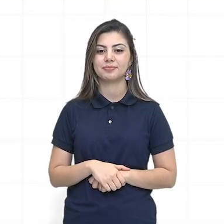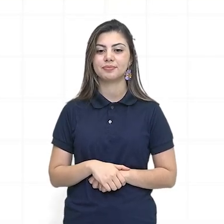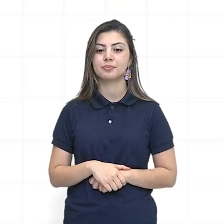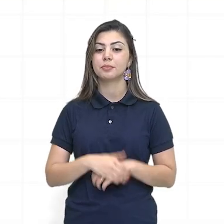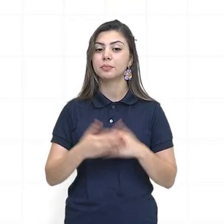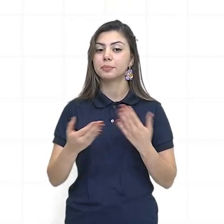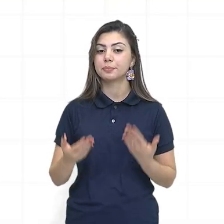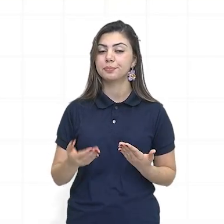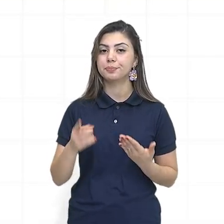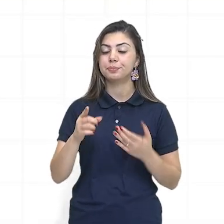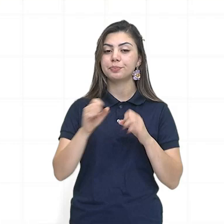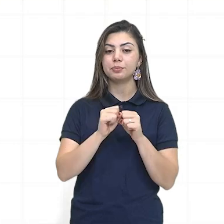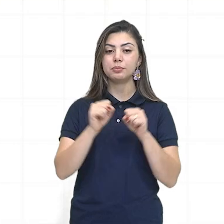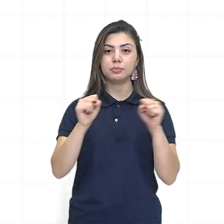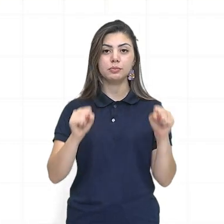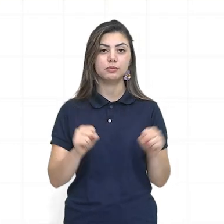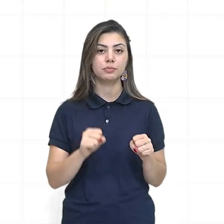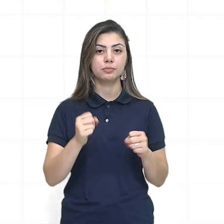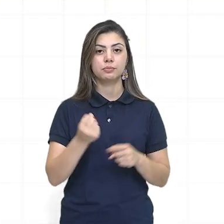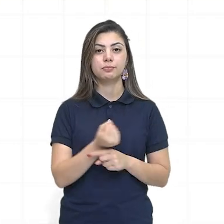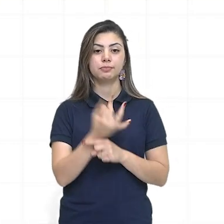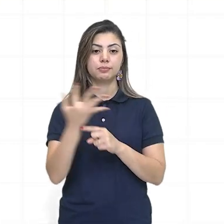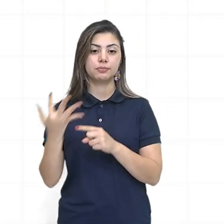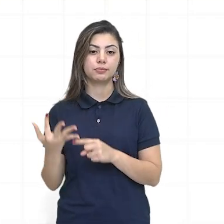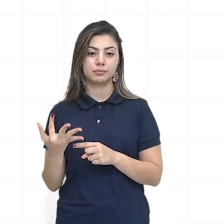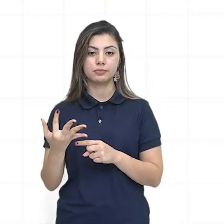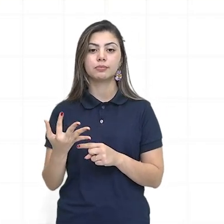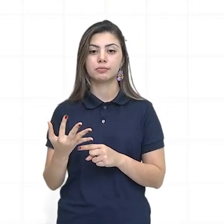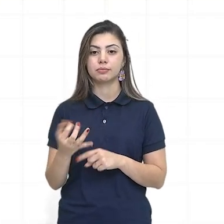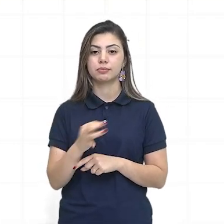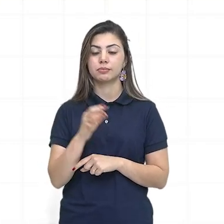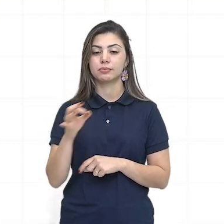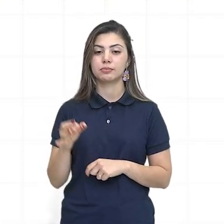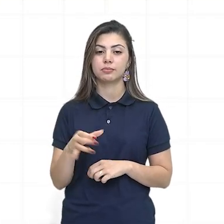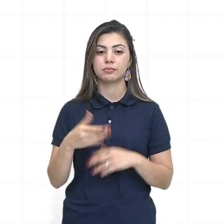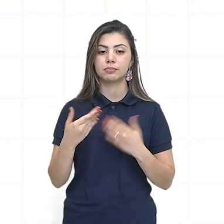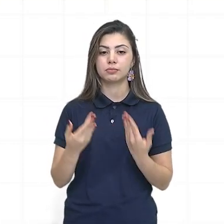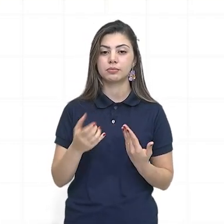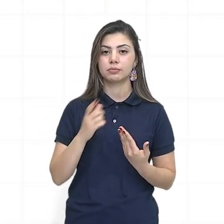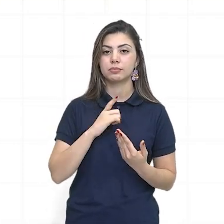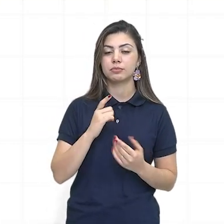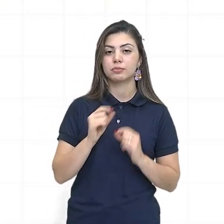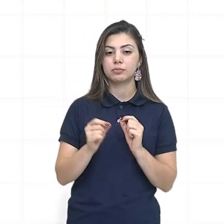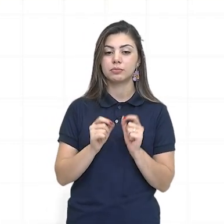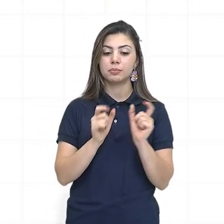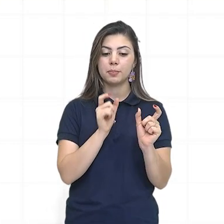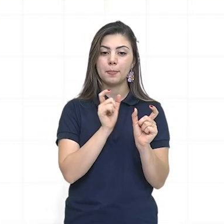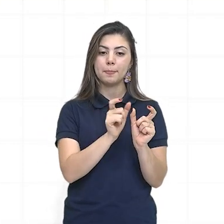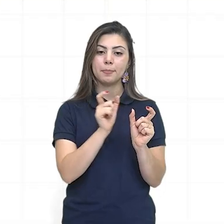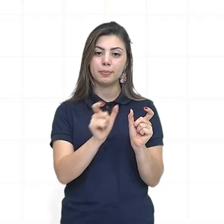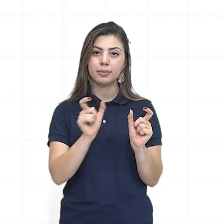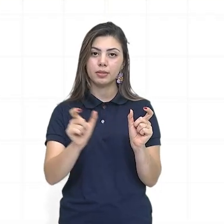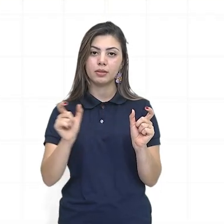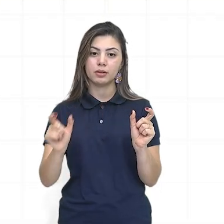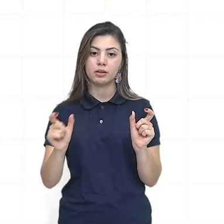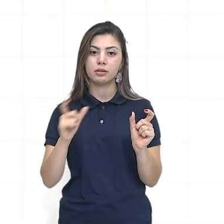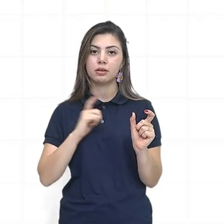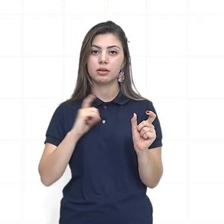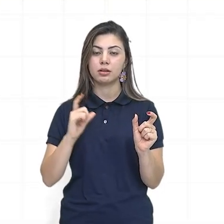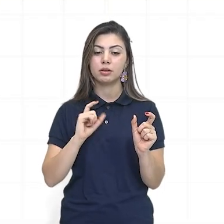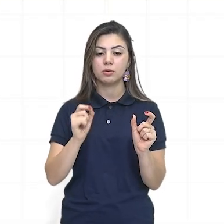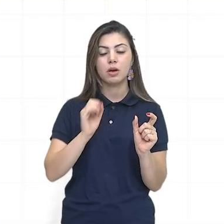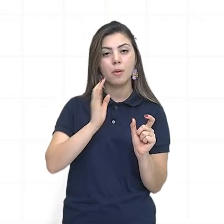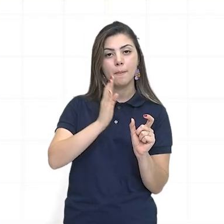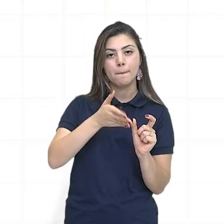A base de um sistema de numeração é uma certa quantidade de unidades que devem constituir uma unidade